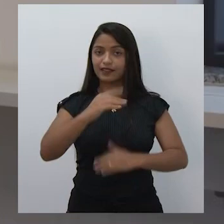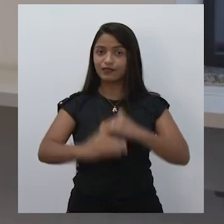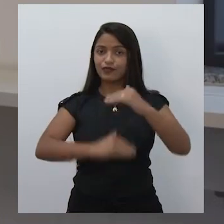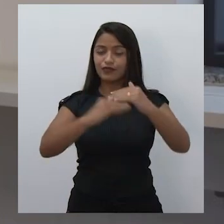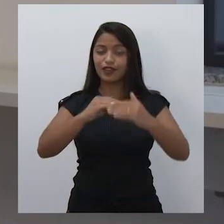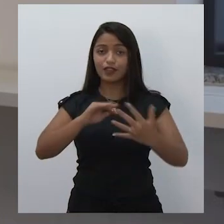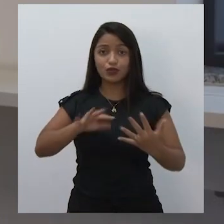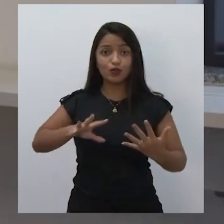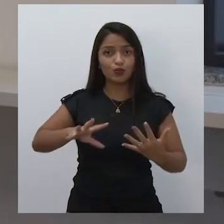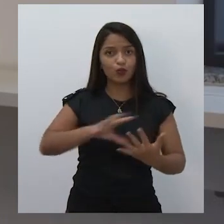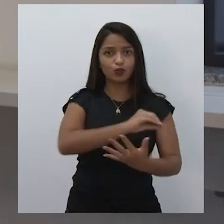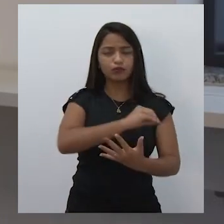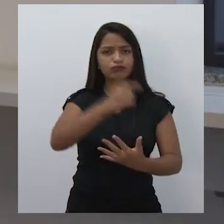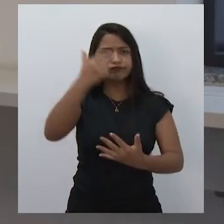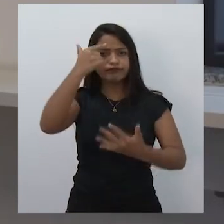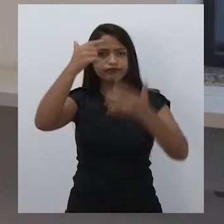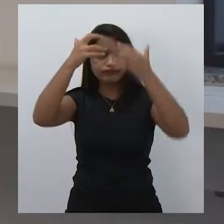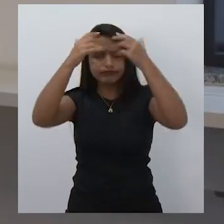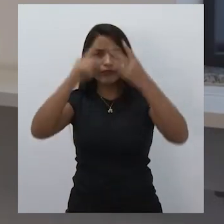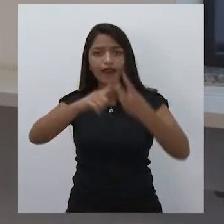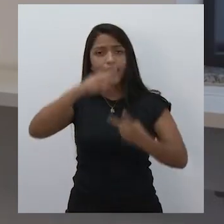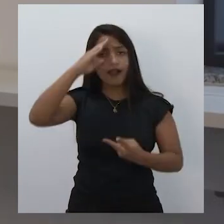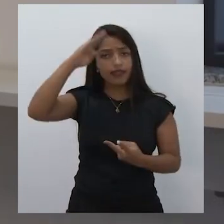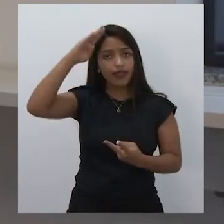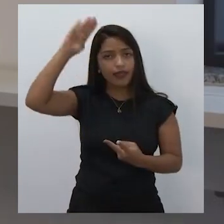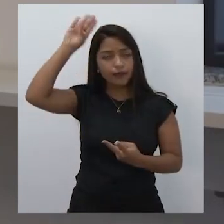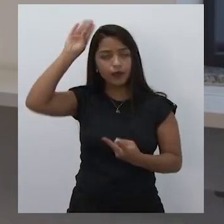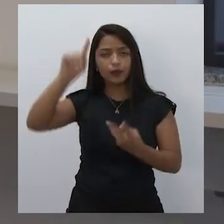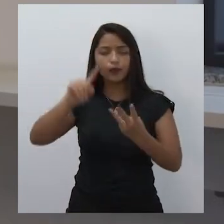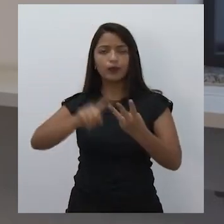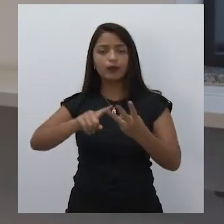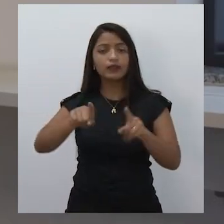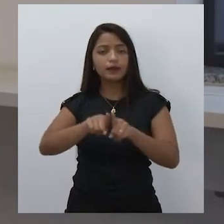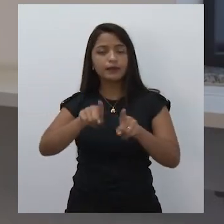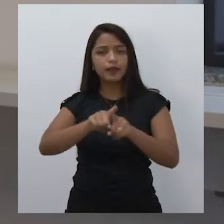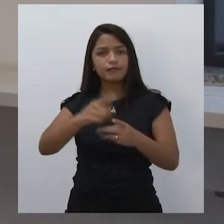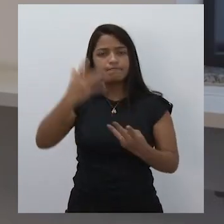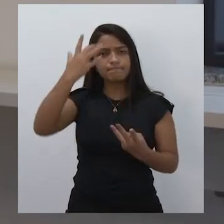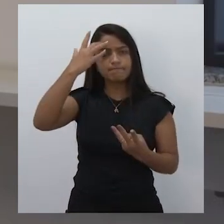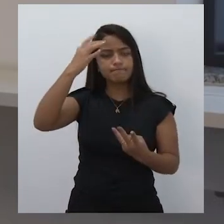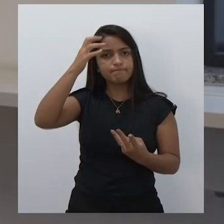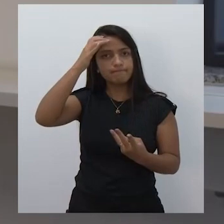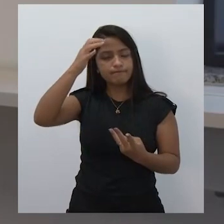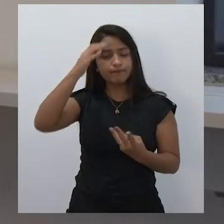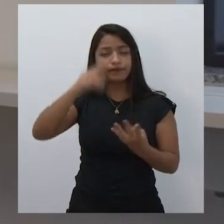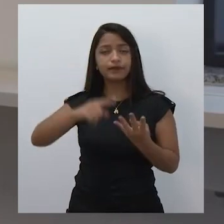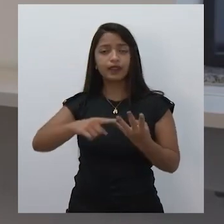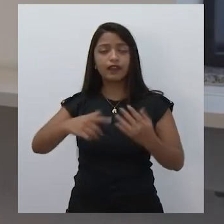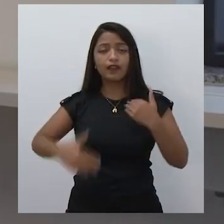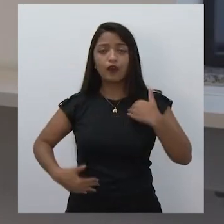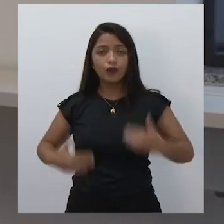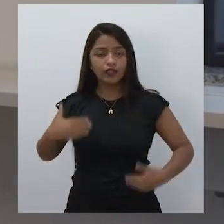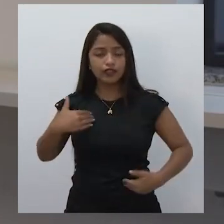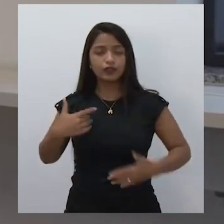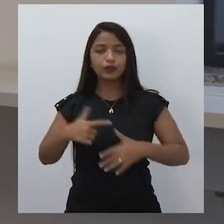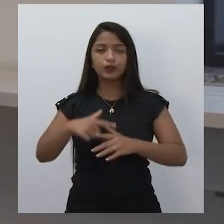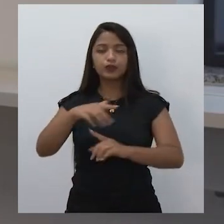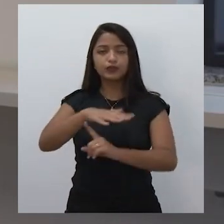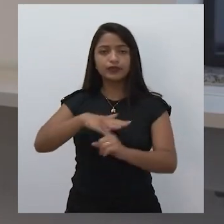parte cognitiva, acadêmica, intelectual, mas também o desenvolvimento físico,